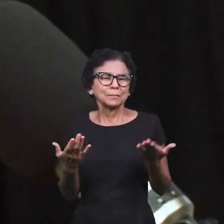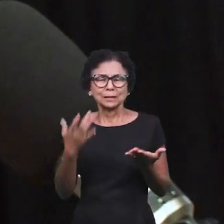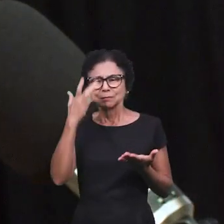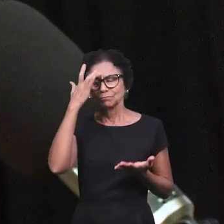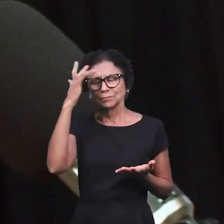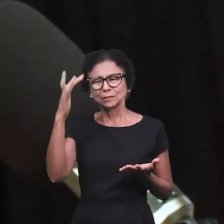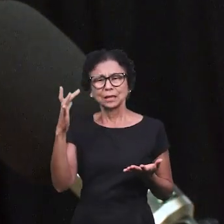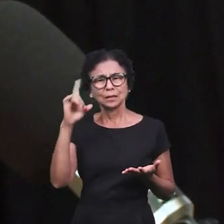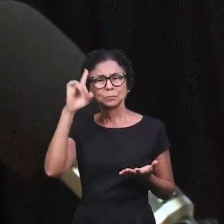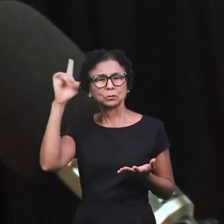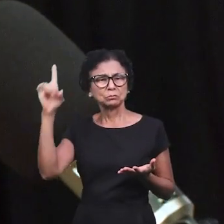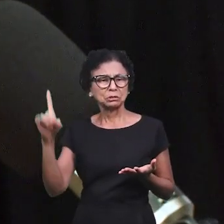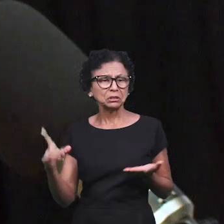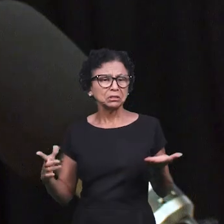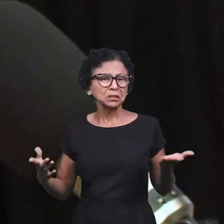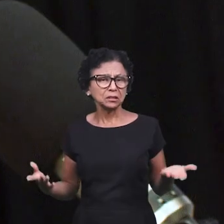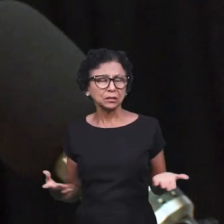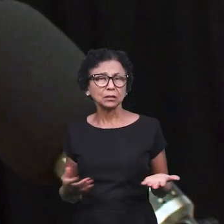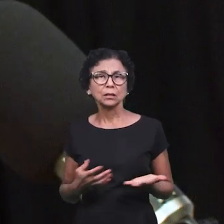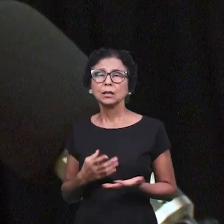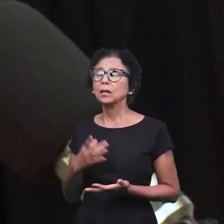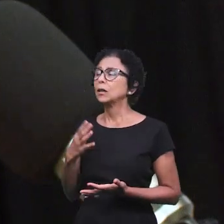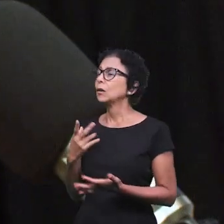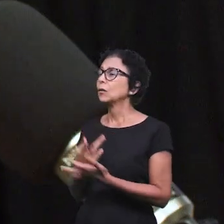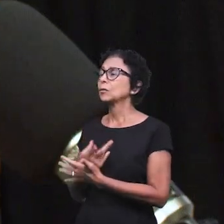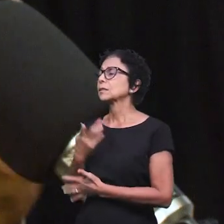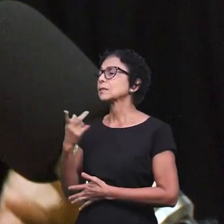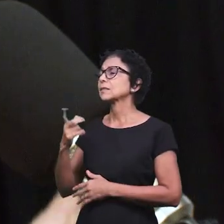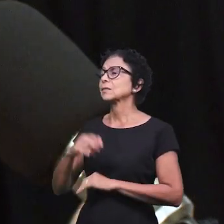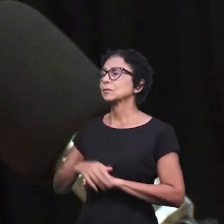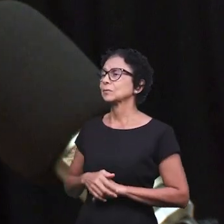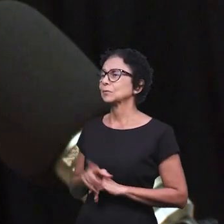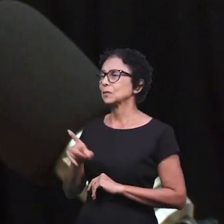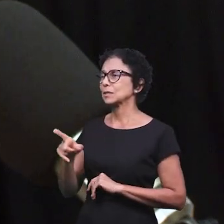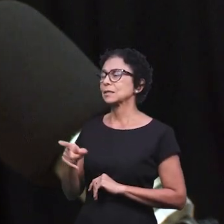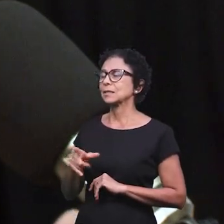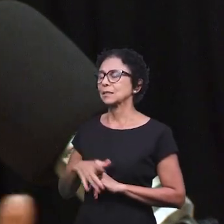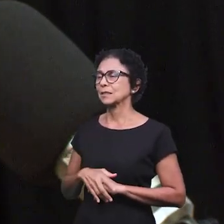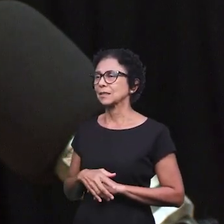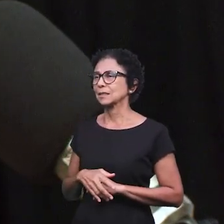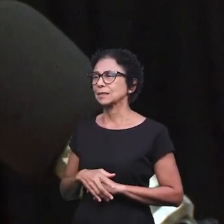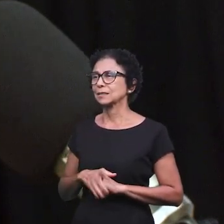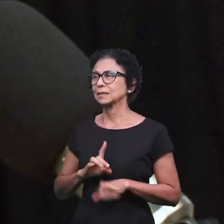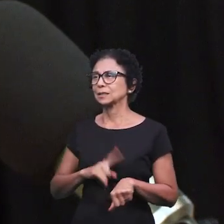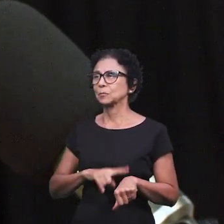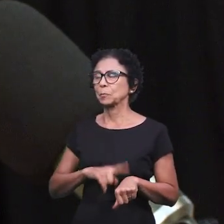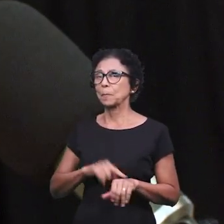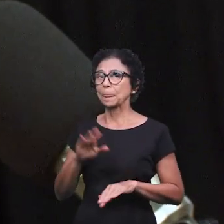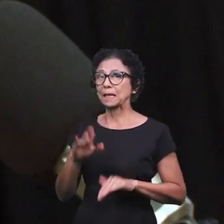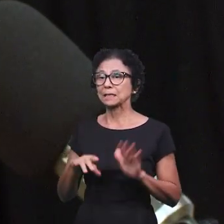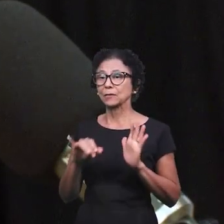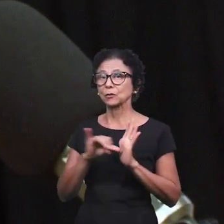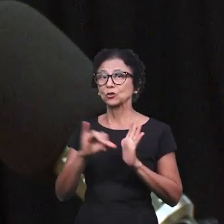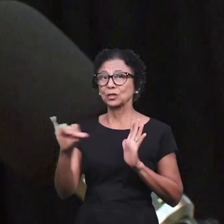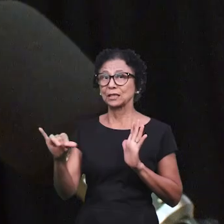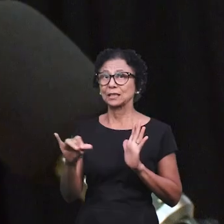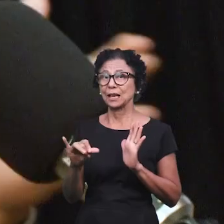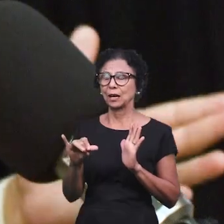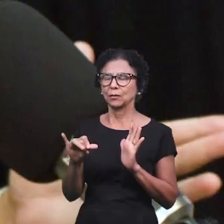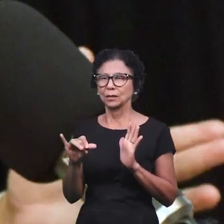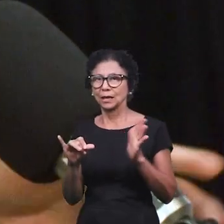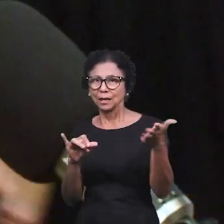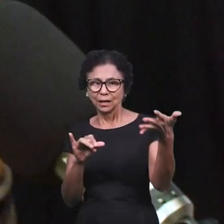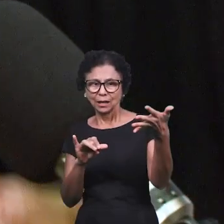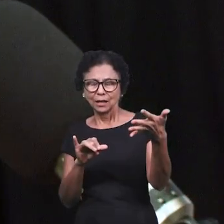previsão concreta para ele. E aí, Luiz, como é que foi passar por esse momento? Às vezes a gente quer ver um